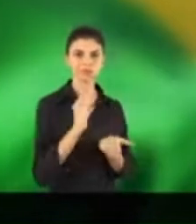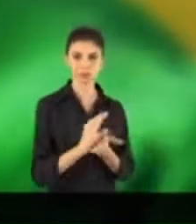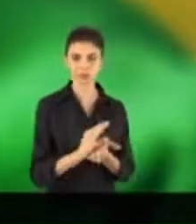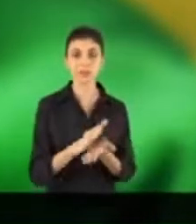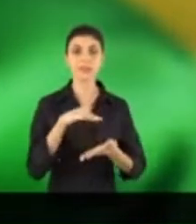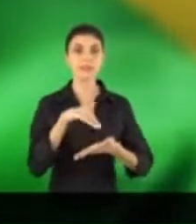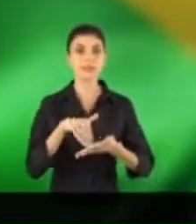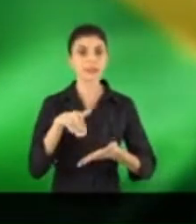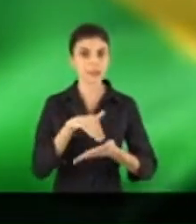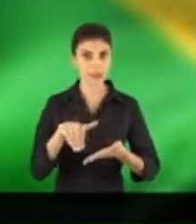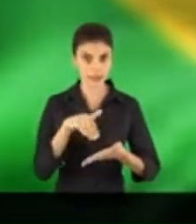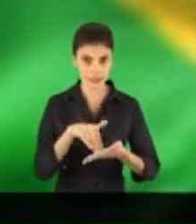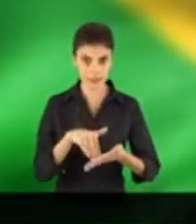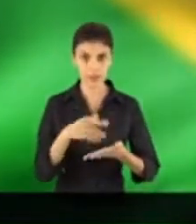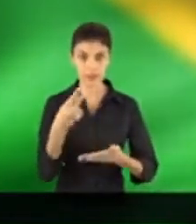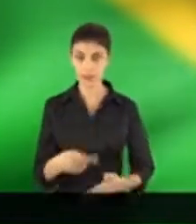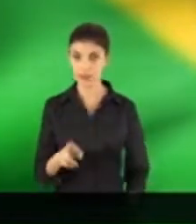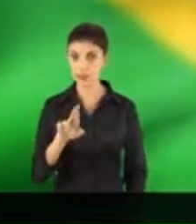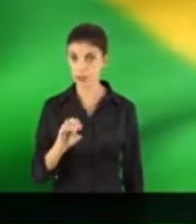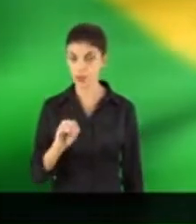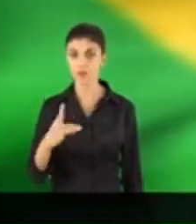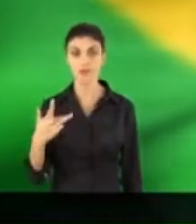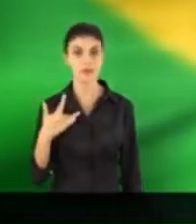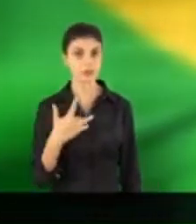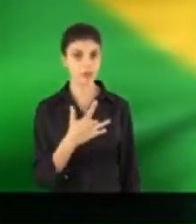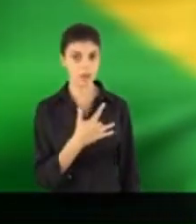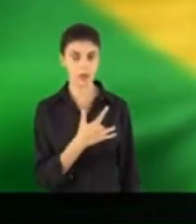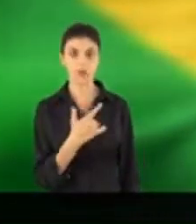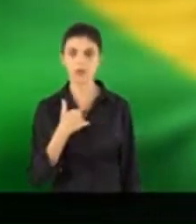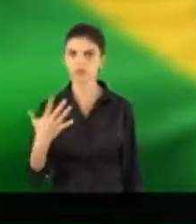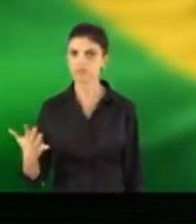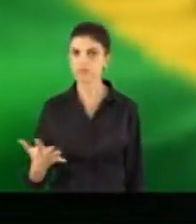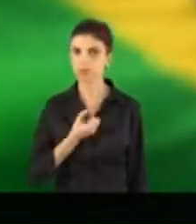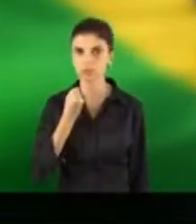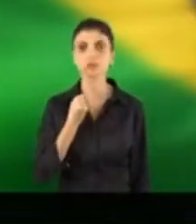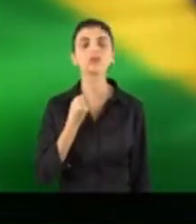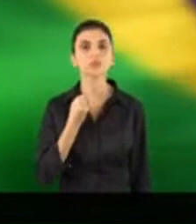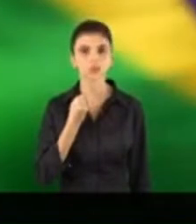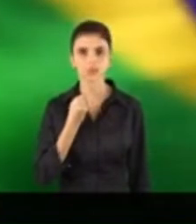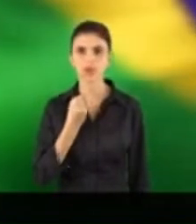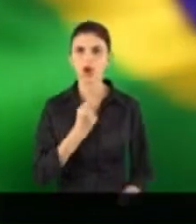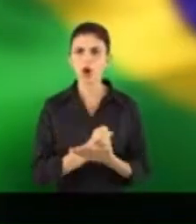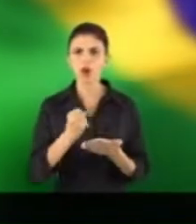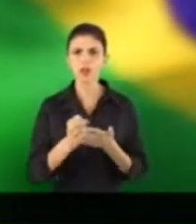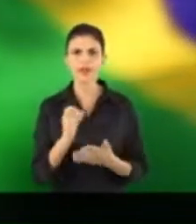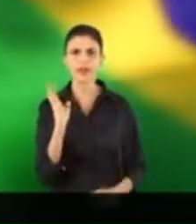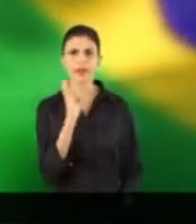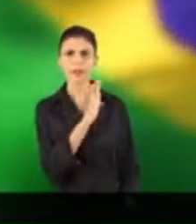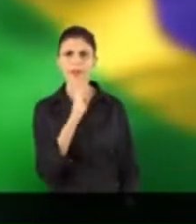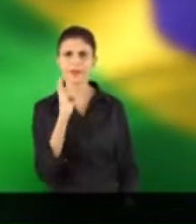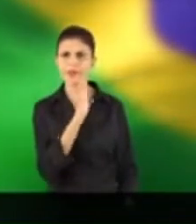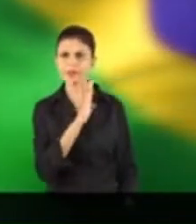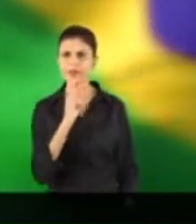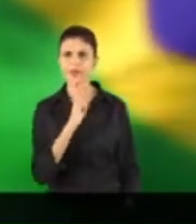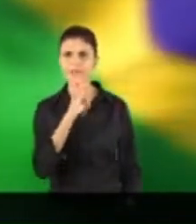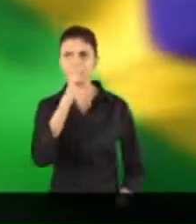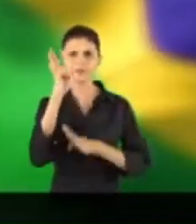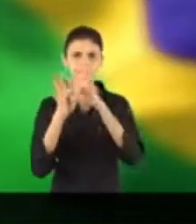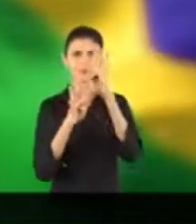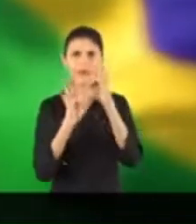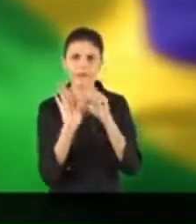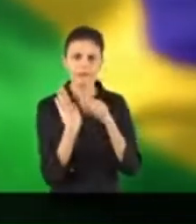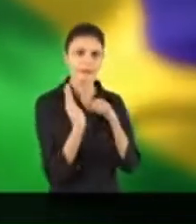em relação à Secretaria do Estado do Rio de Janeiro de Saúde, que, para meu espanto, tornou as contratações